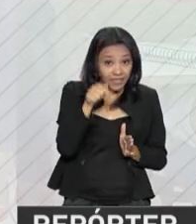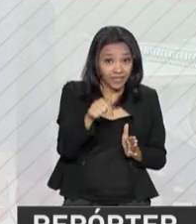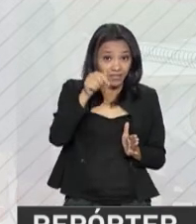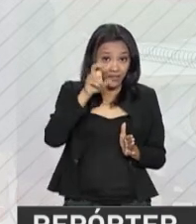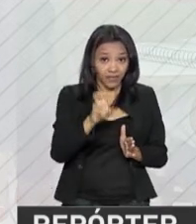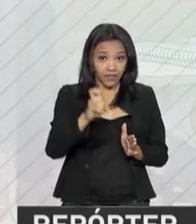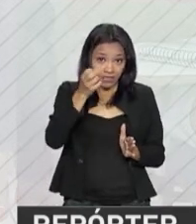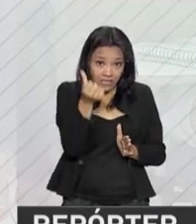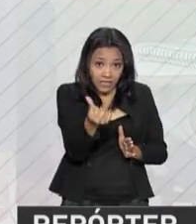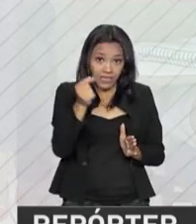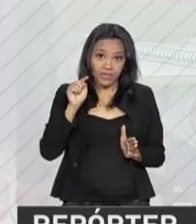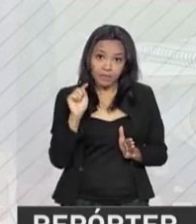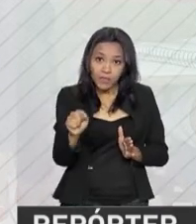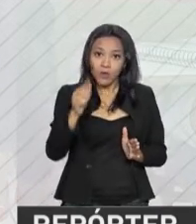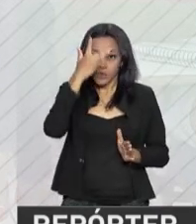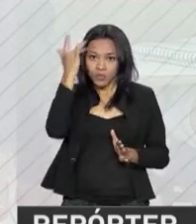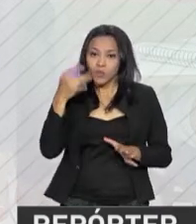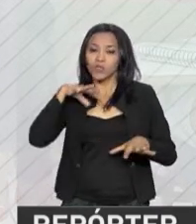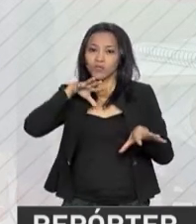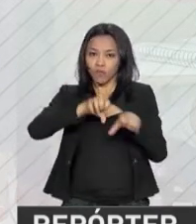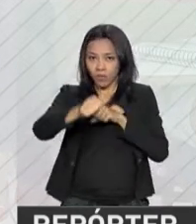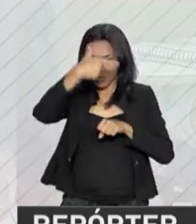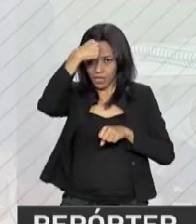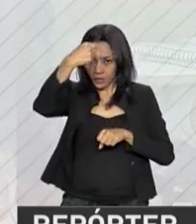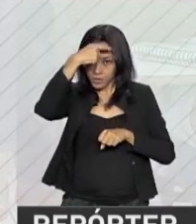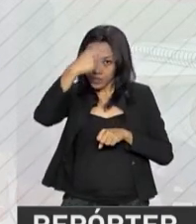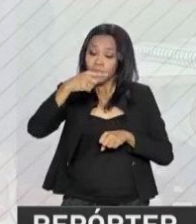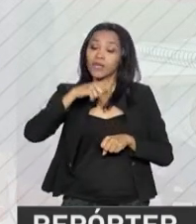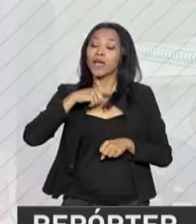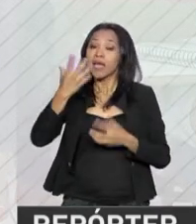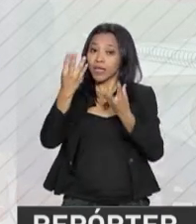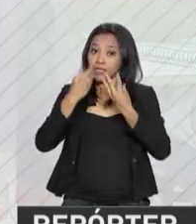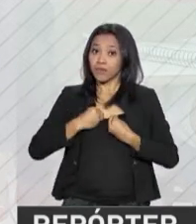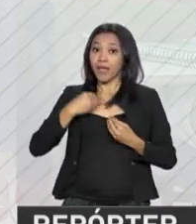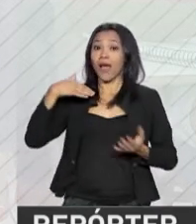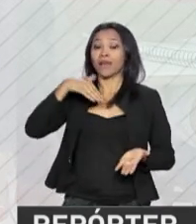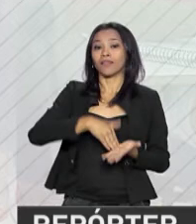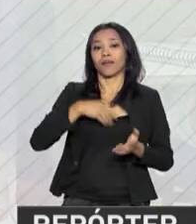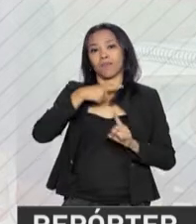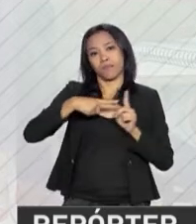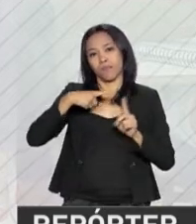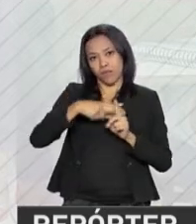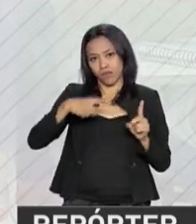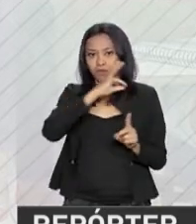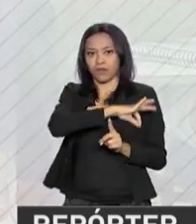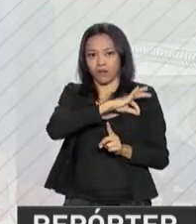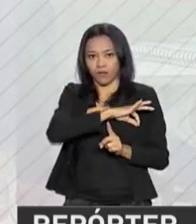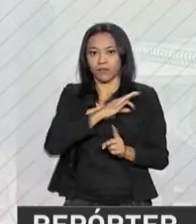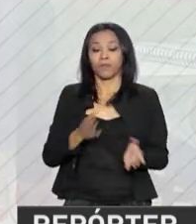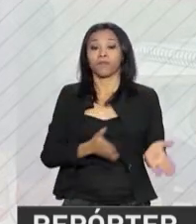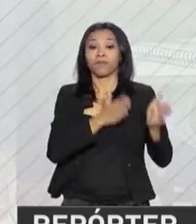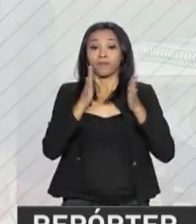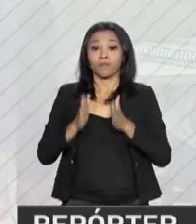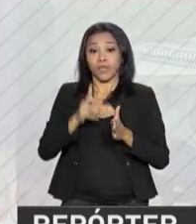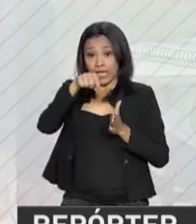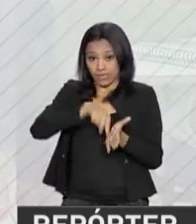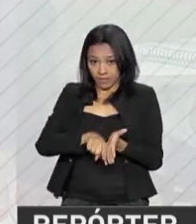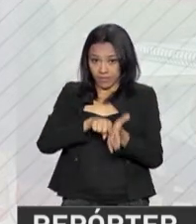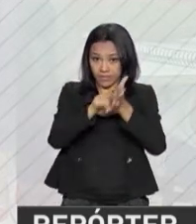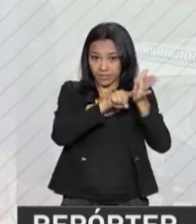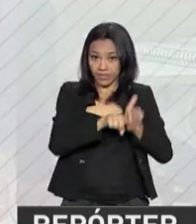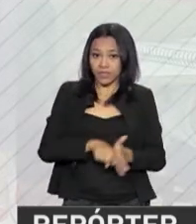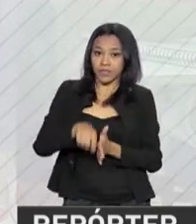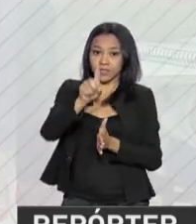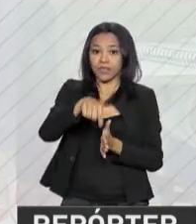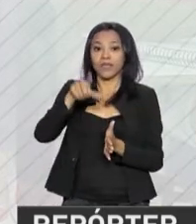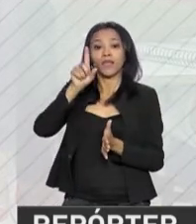776 mil graduandos recebiam até meio salário mínimo por mês. O levantamento do Portal Brasil, com dados do